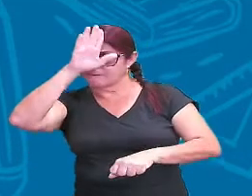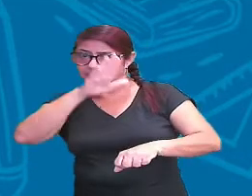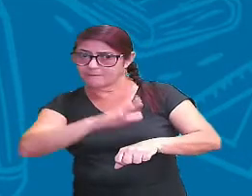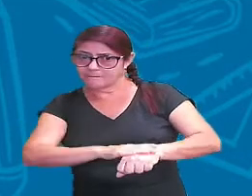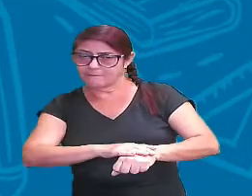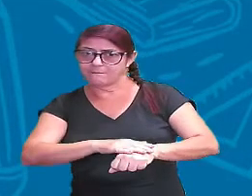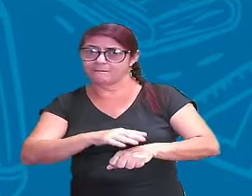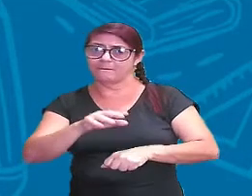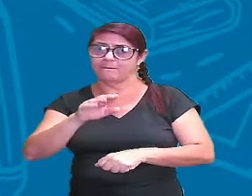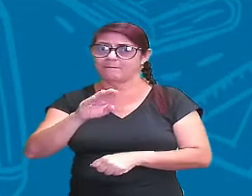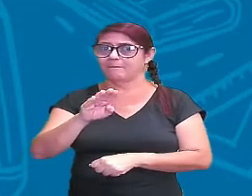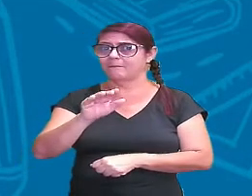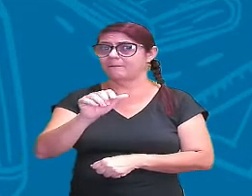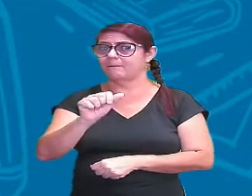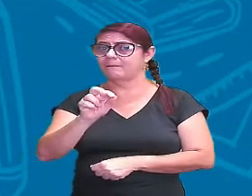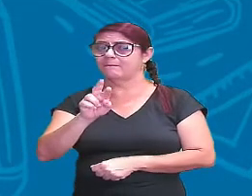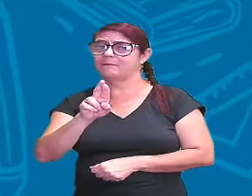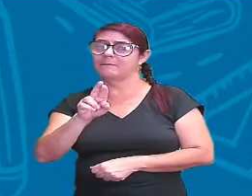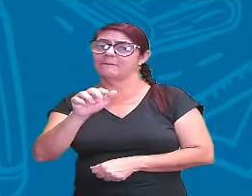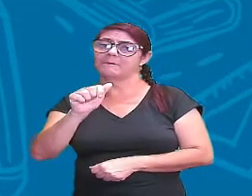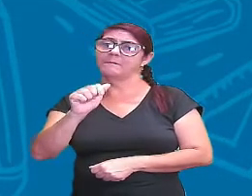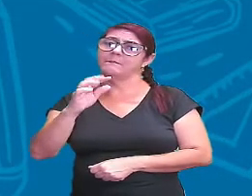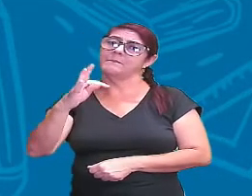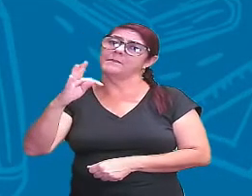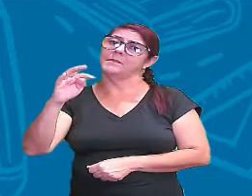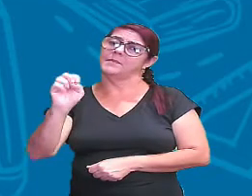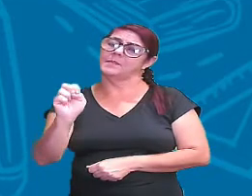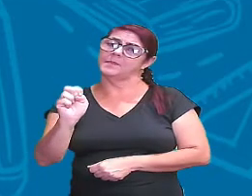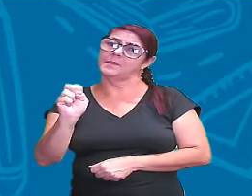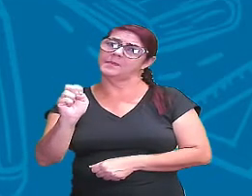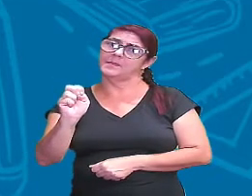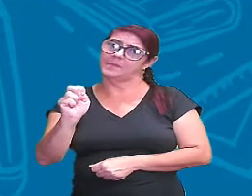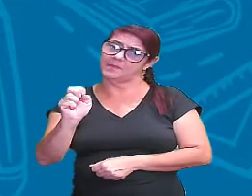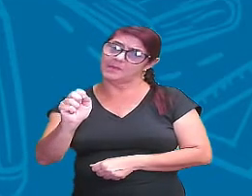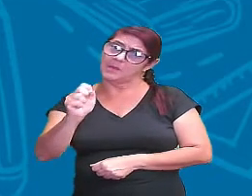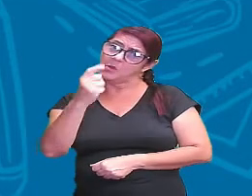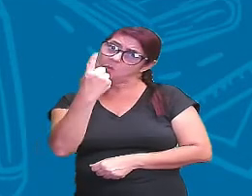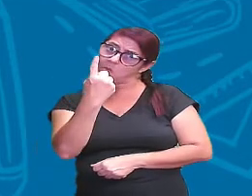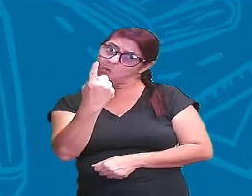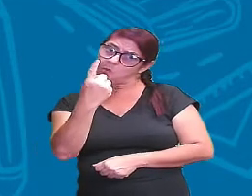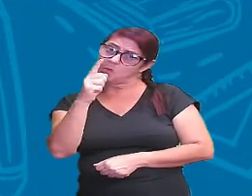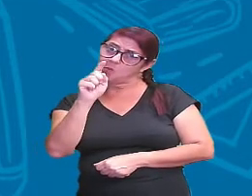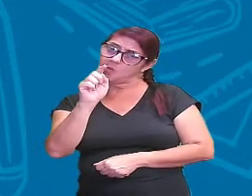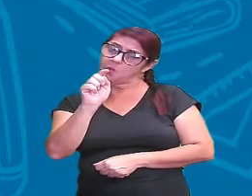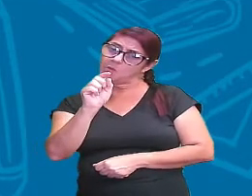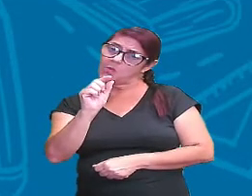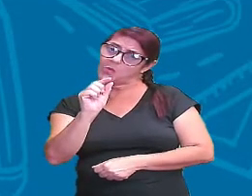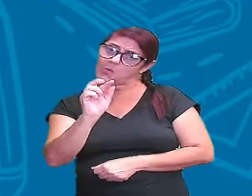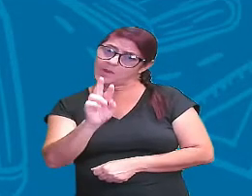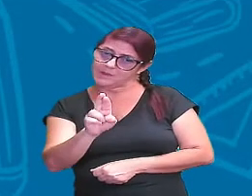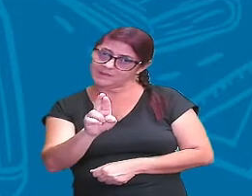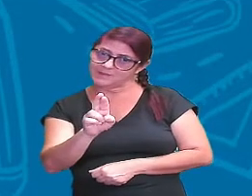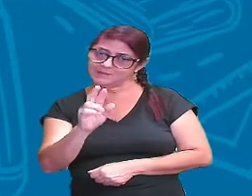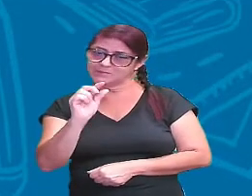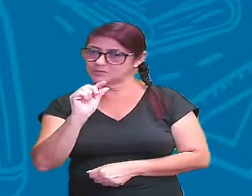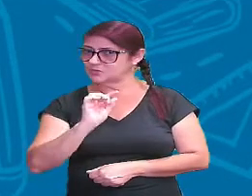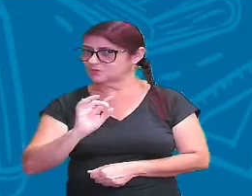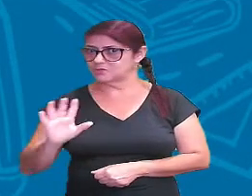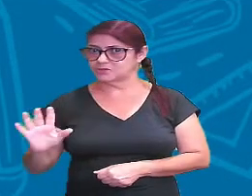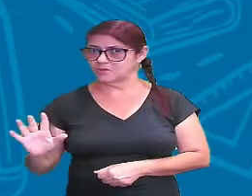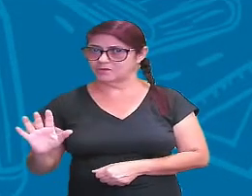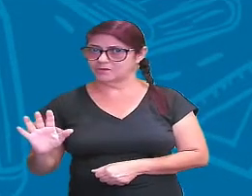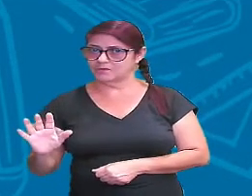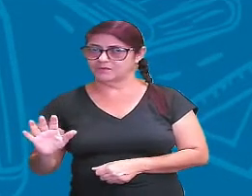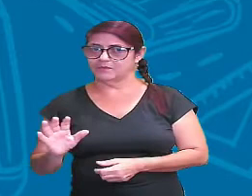a gente tem que colocar apenas um R para dar esse som, onde a nossa língua dá uma dobradinha e é um som